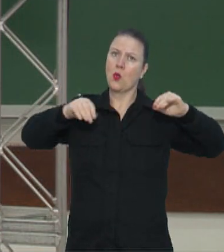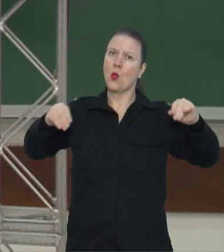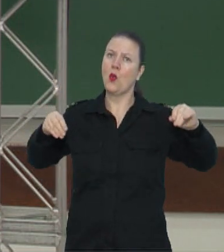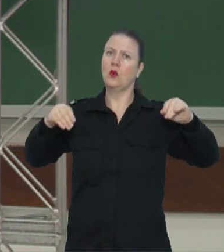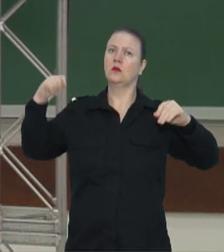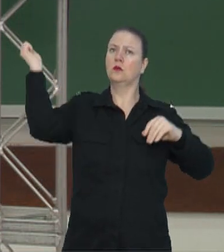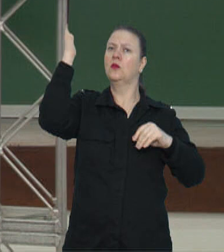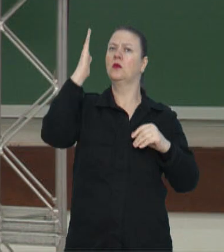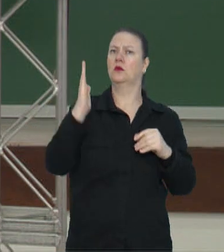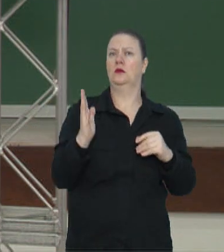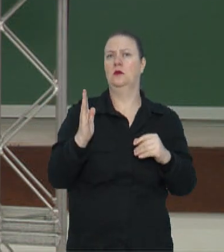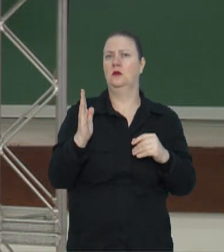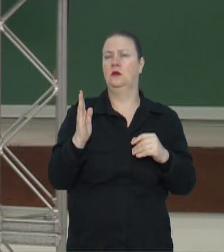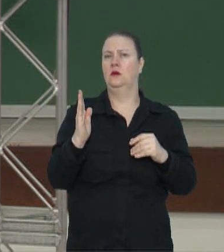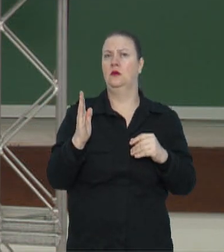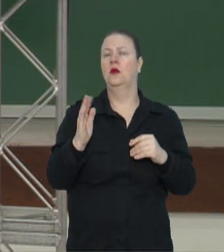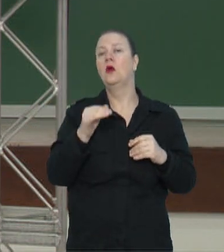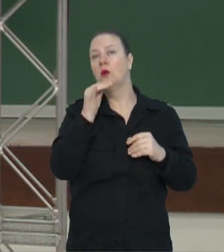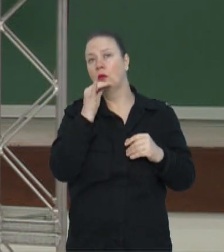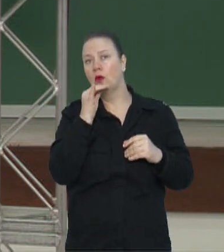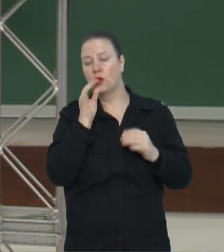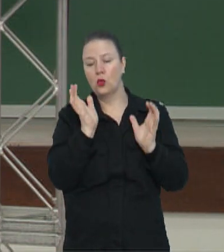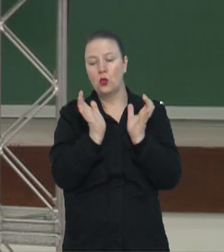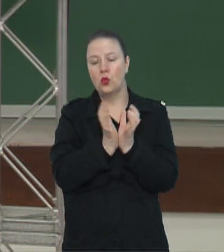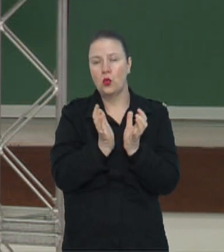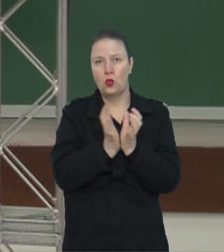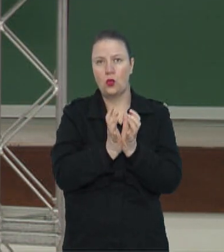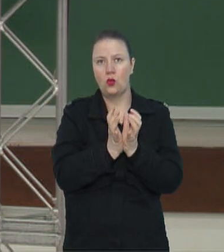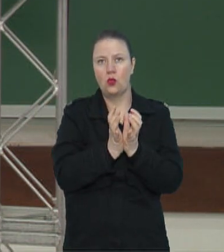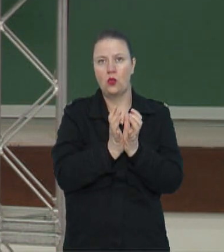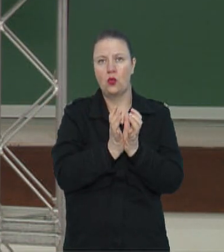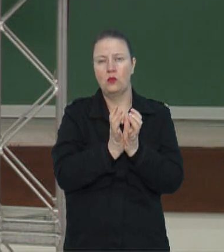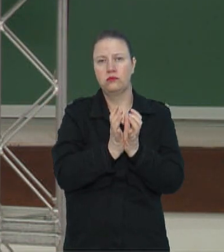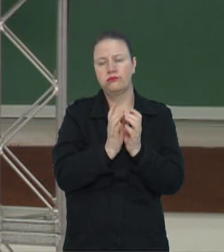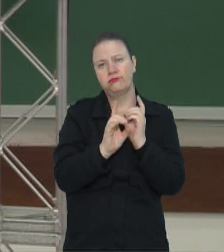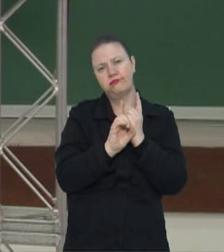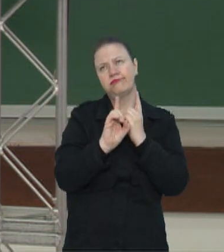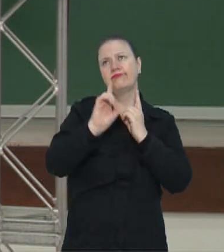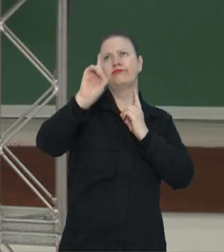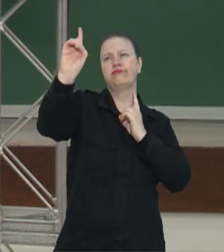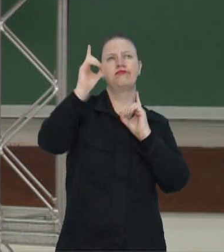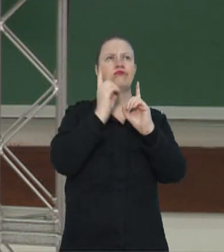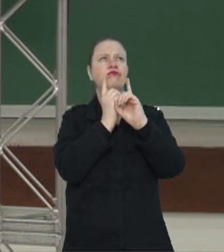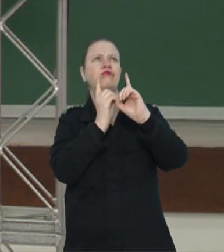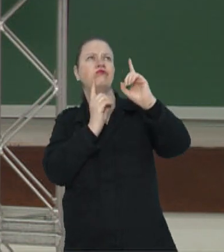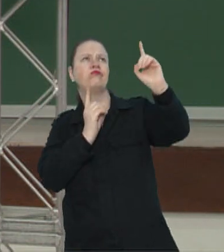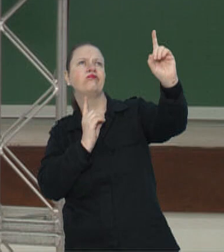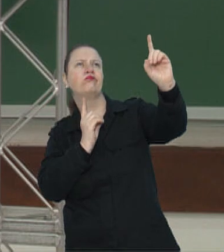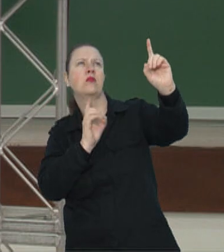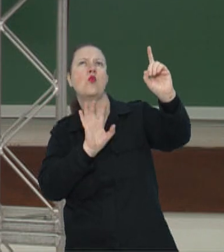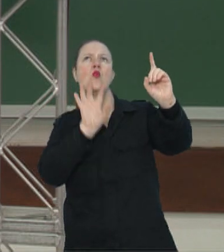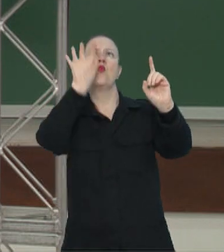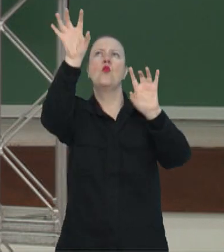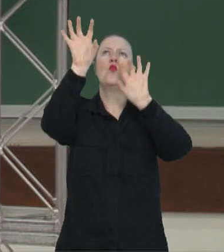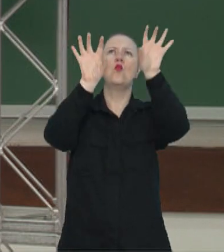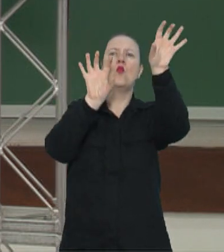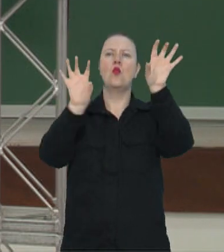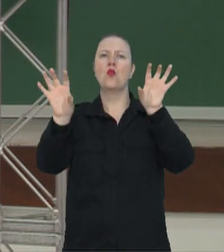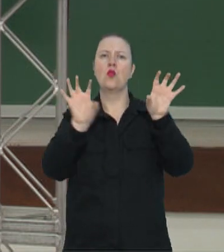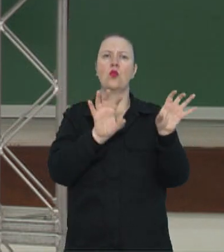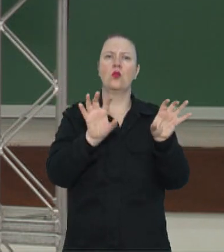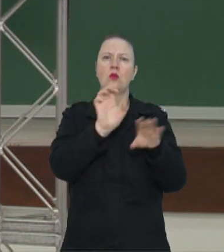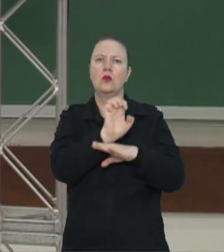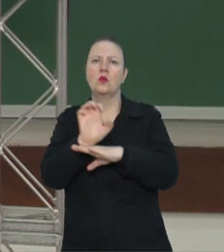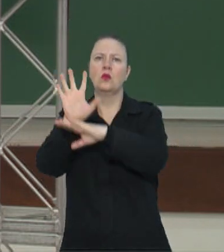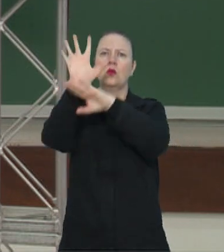que grupos que ficam distantes entre si dentro do Brasil vão ter modos de viver diferentes.